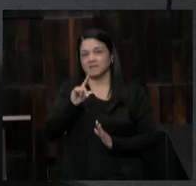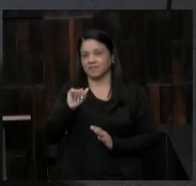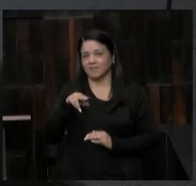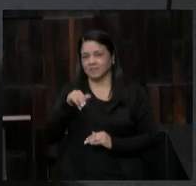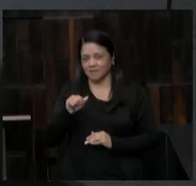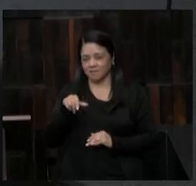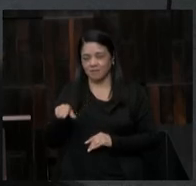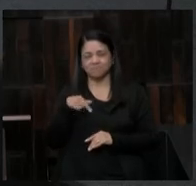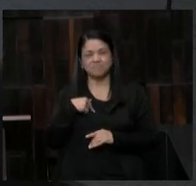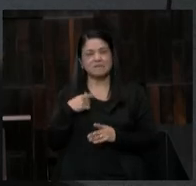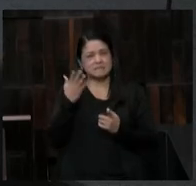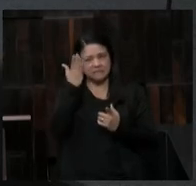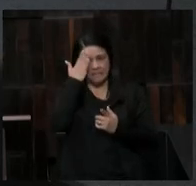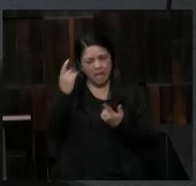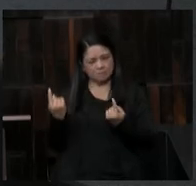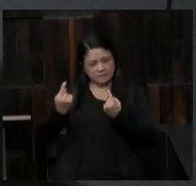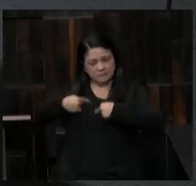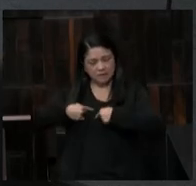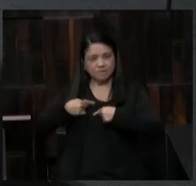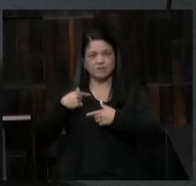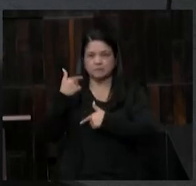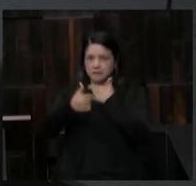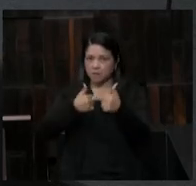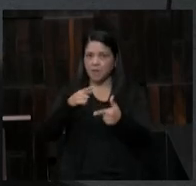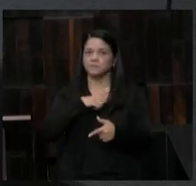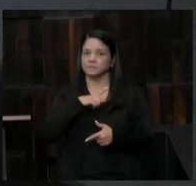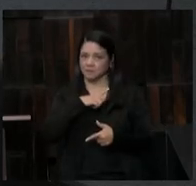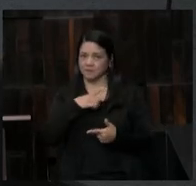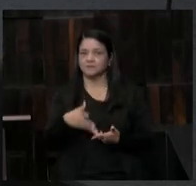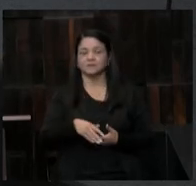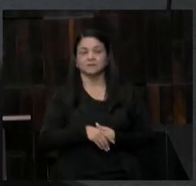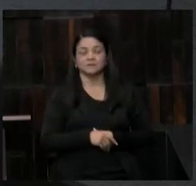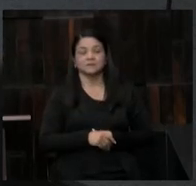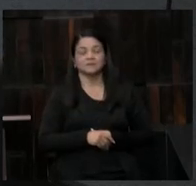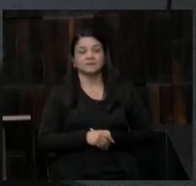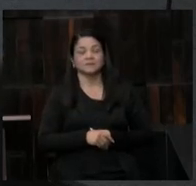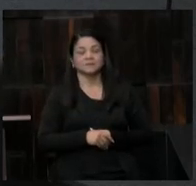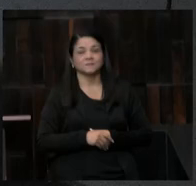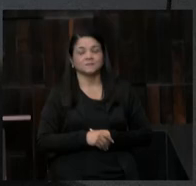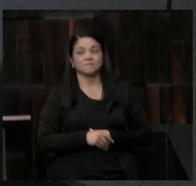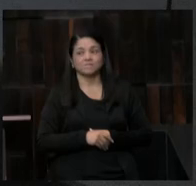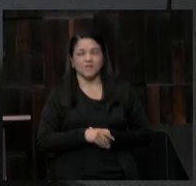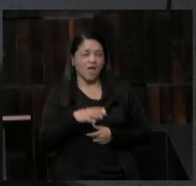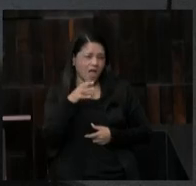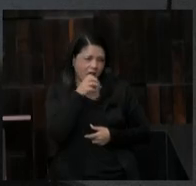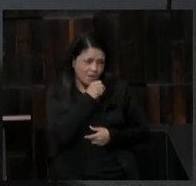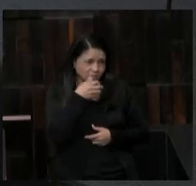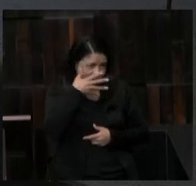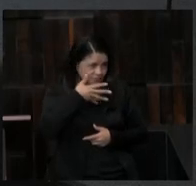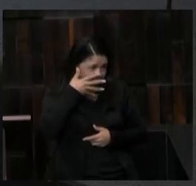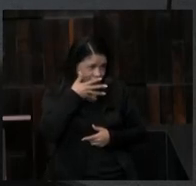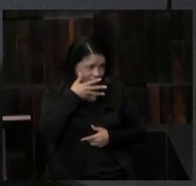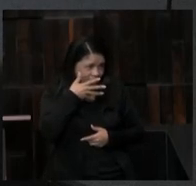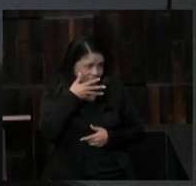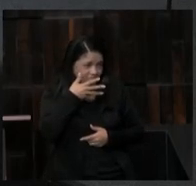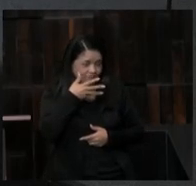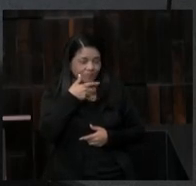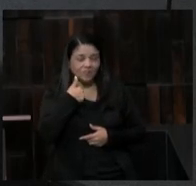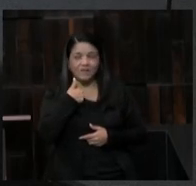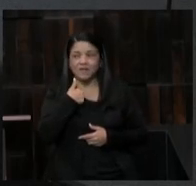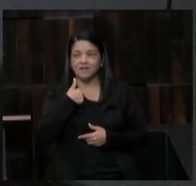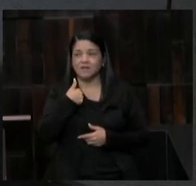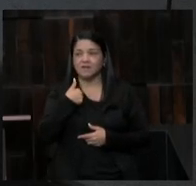tem de desafio à frente. Deputada, me permita uma parte... Eu gostaria, inclusive, de passar